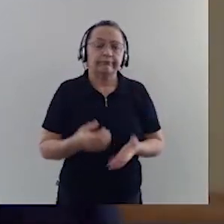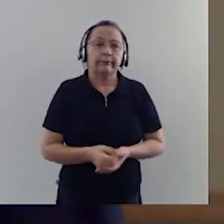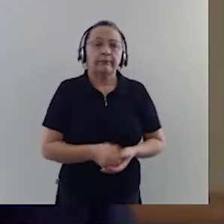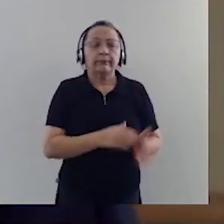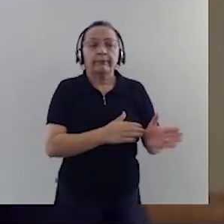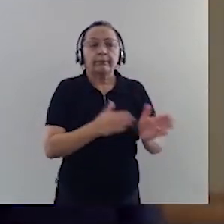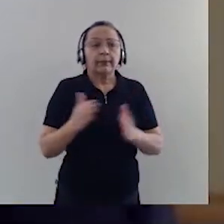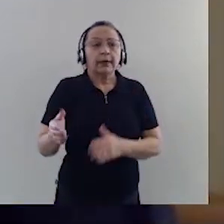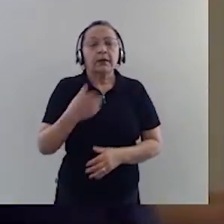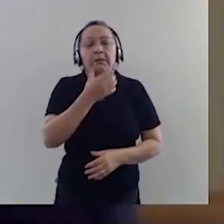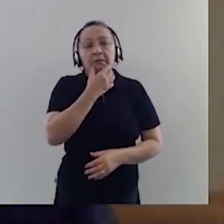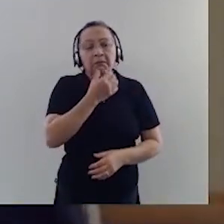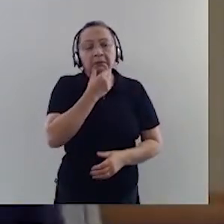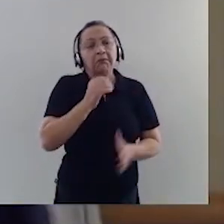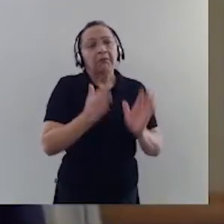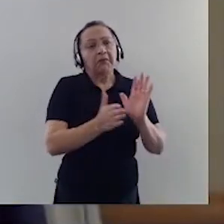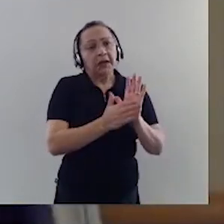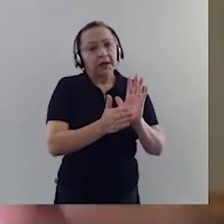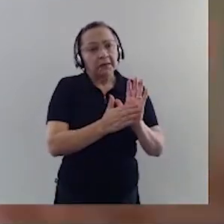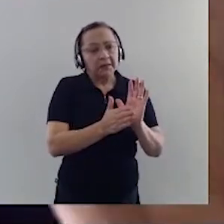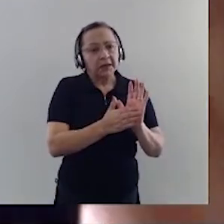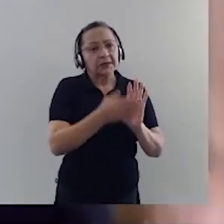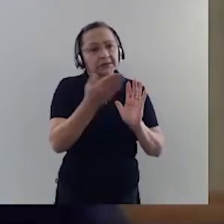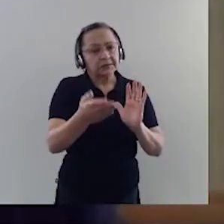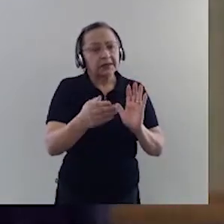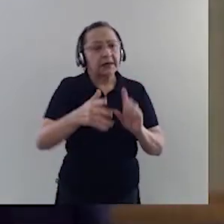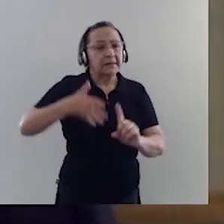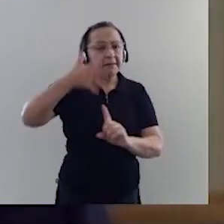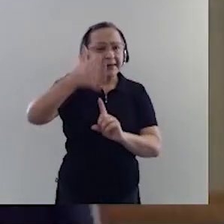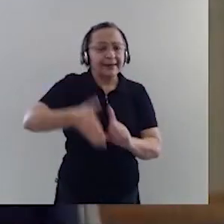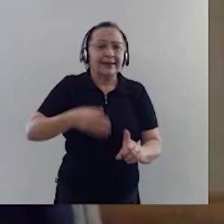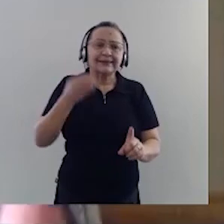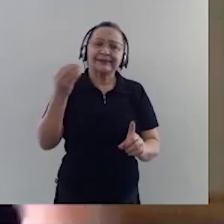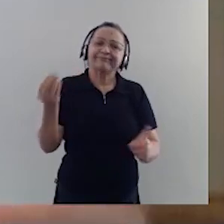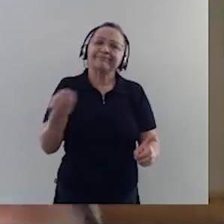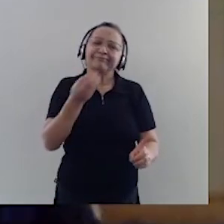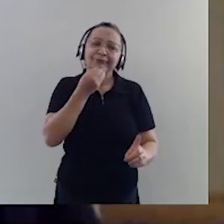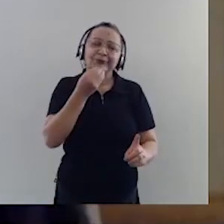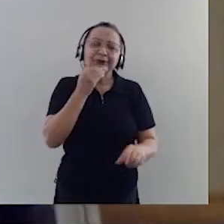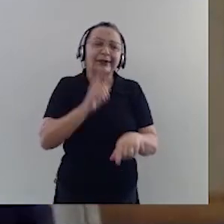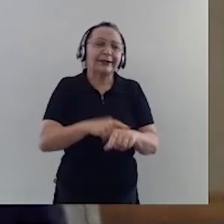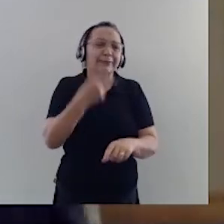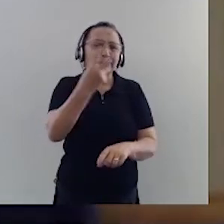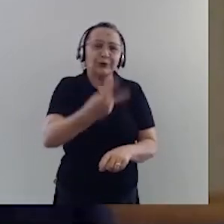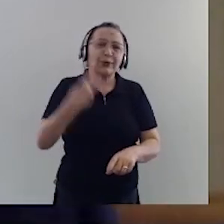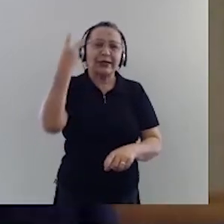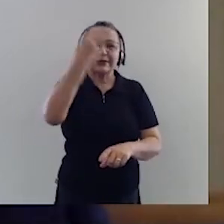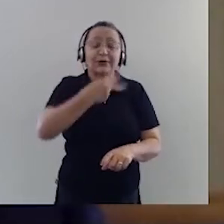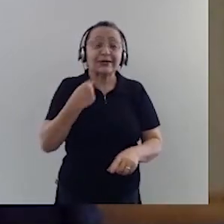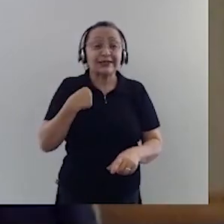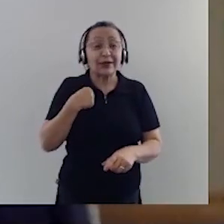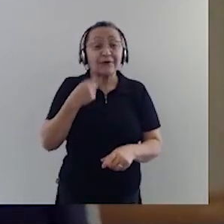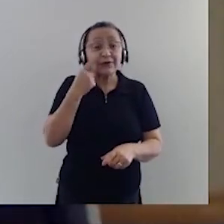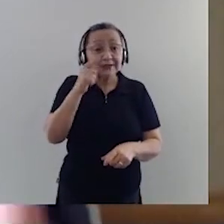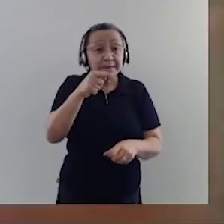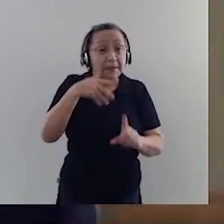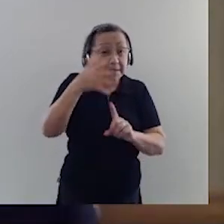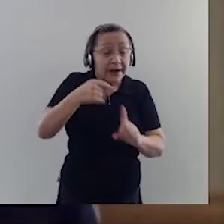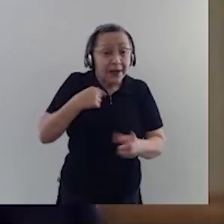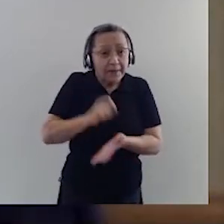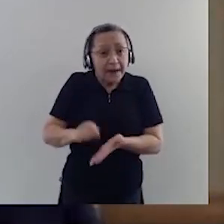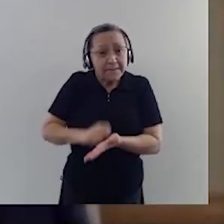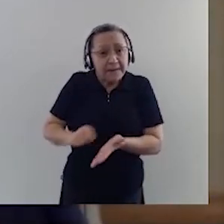Ministro, parabéns pela palestra, podia ser 2 horas de palestra, eu fiz diversas anotações aqui, daria um